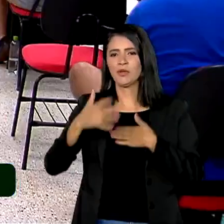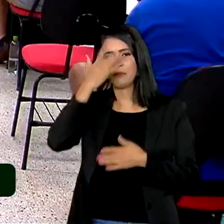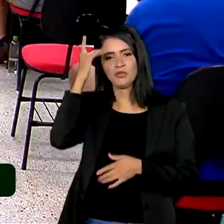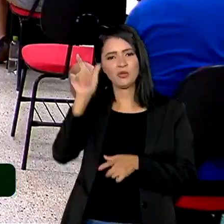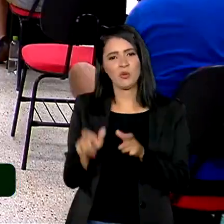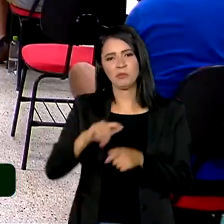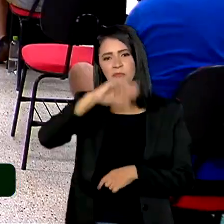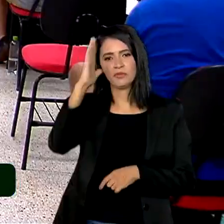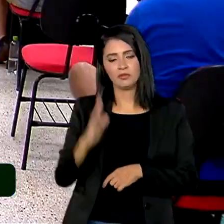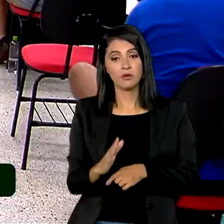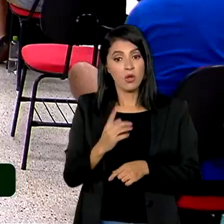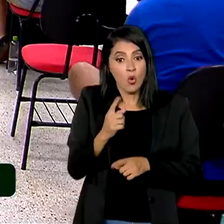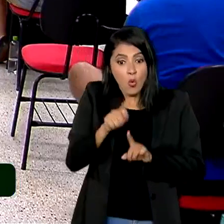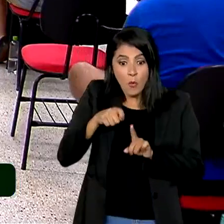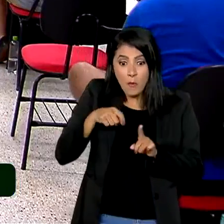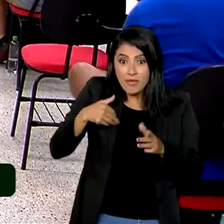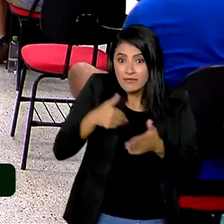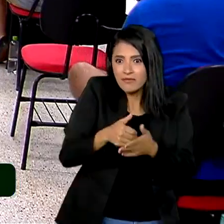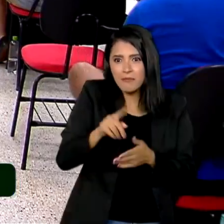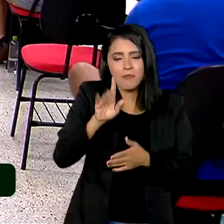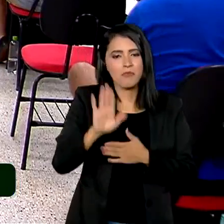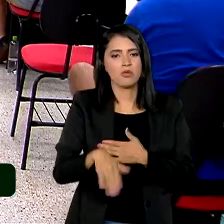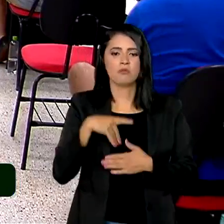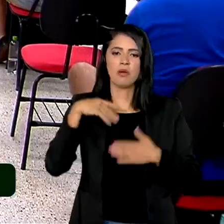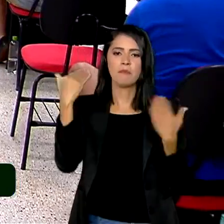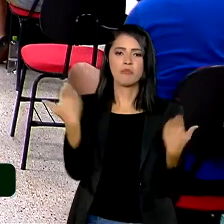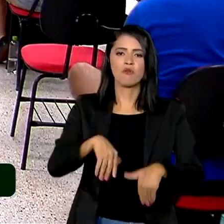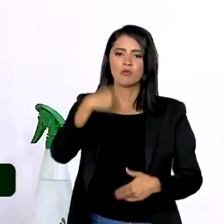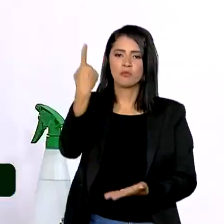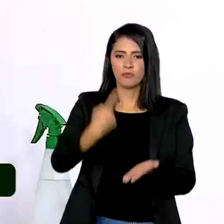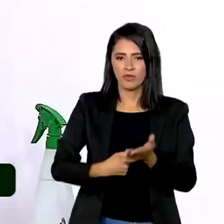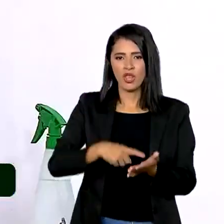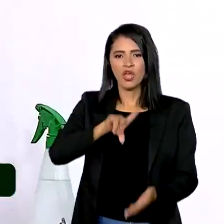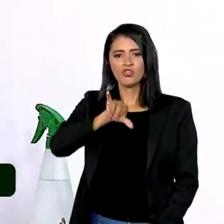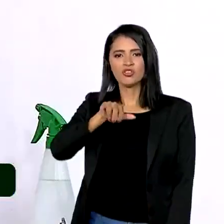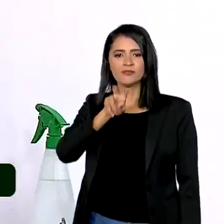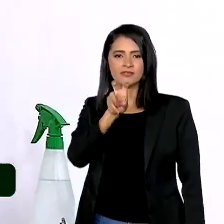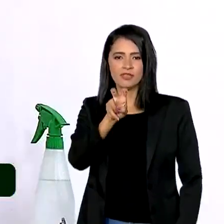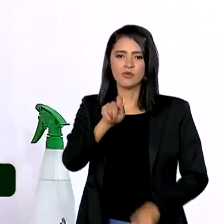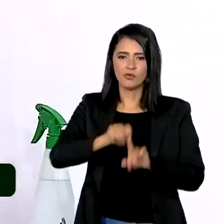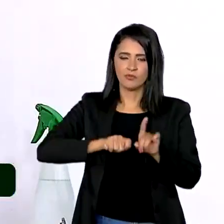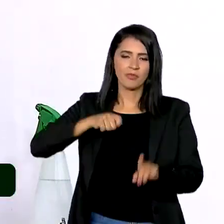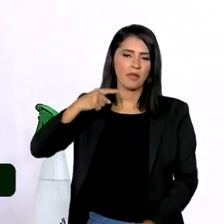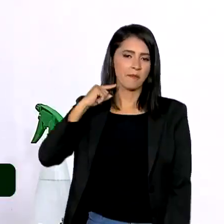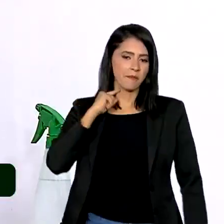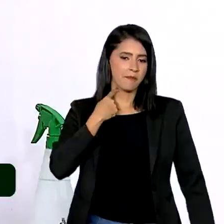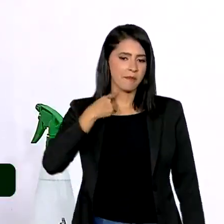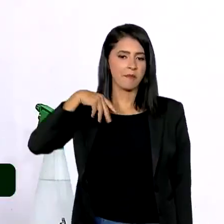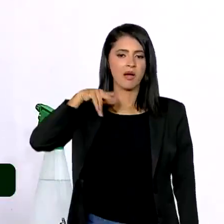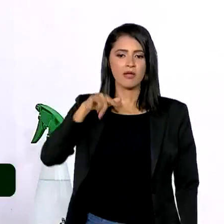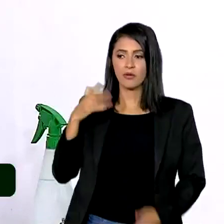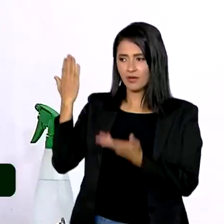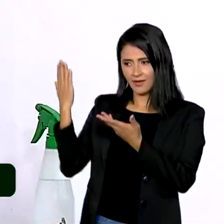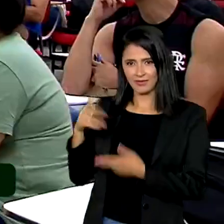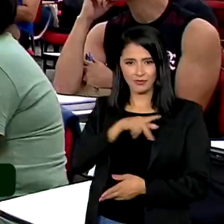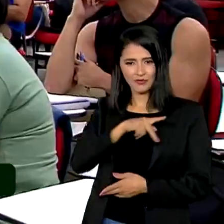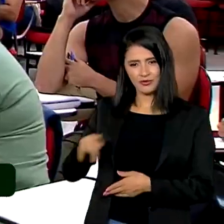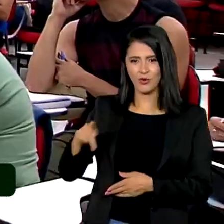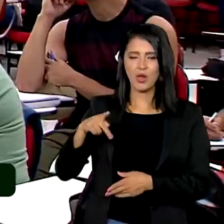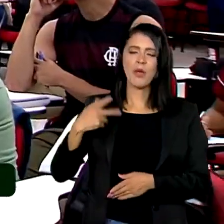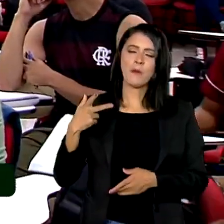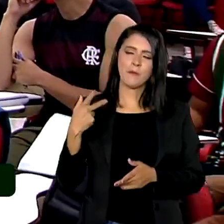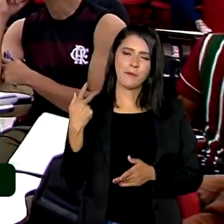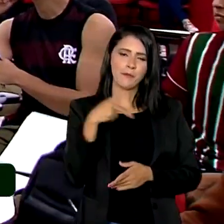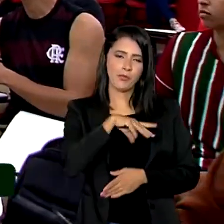brasileiro. Falta menos de um mês para a aplicação das provas que estão marcadas para o dia 5 de maio. Essa professora de português e redação